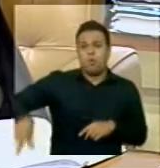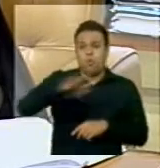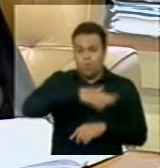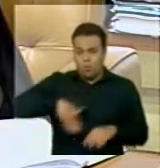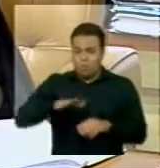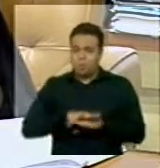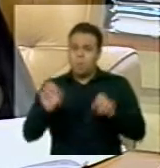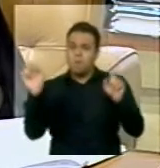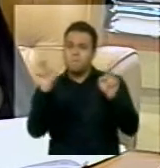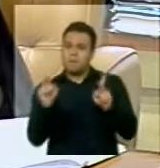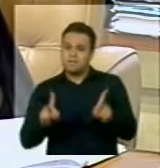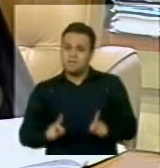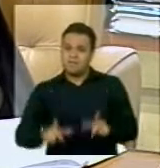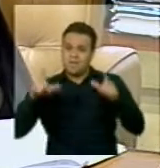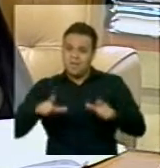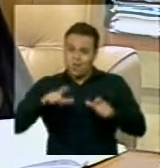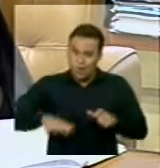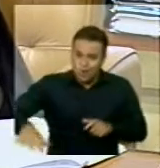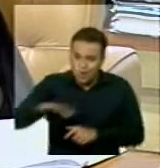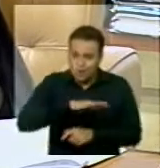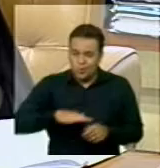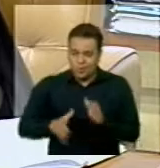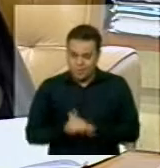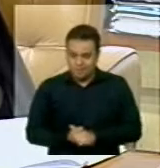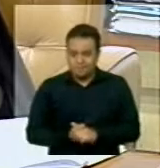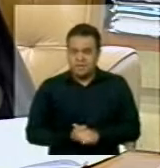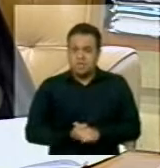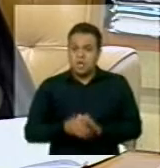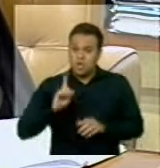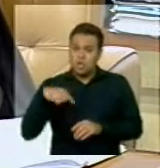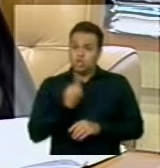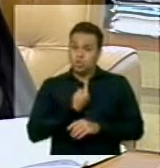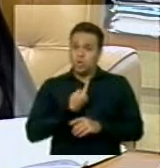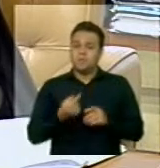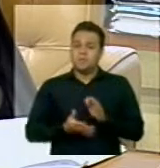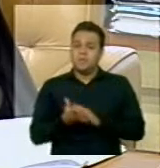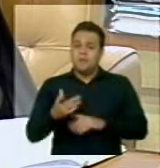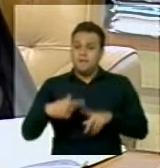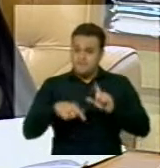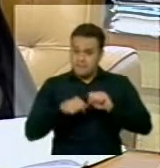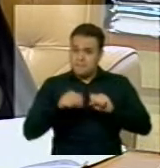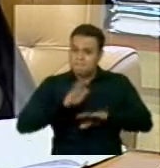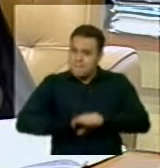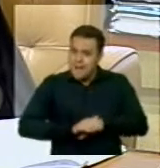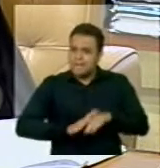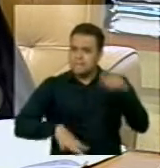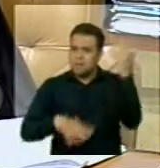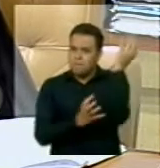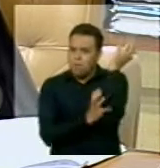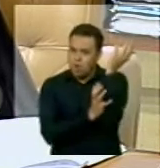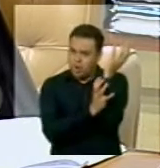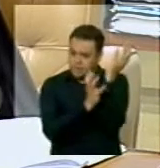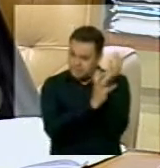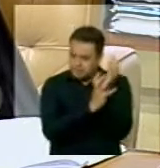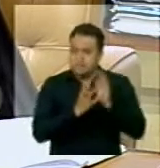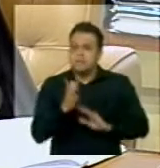nesse âmbito. Na medida em que nós colocarmos mais burocracia e mais... E veja,